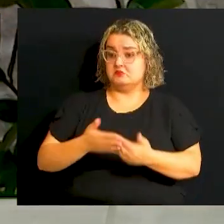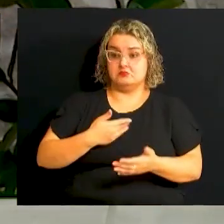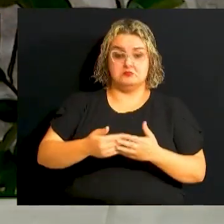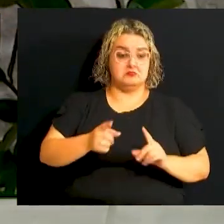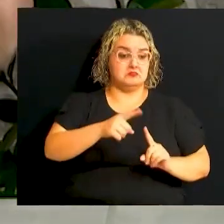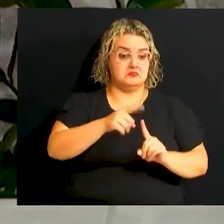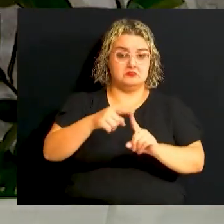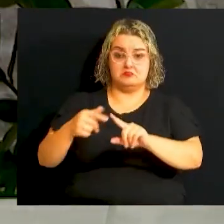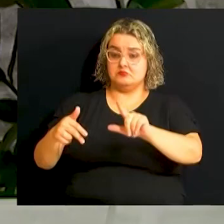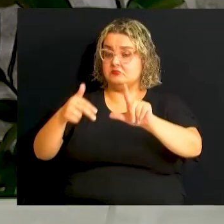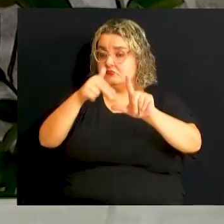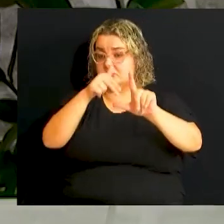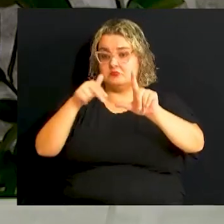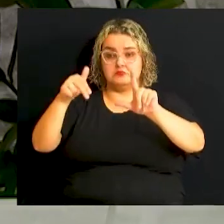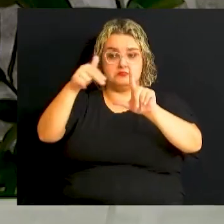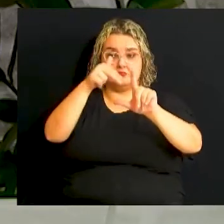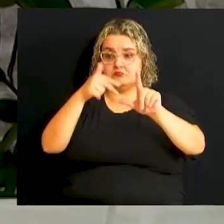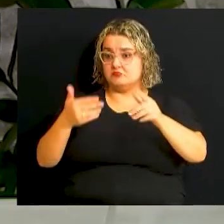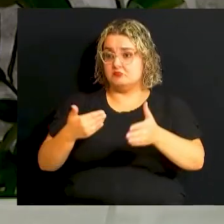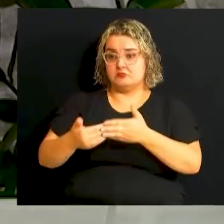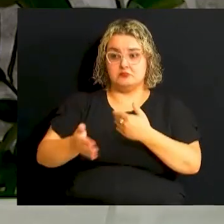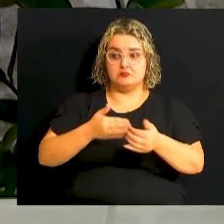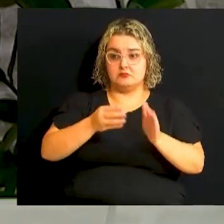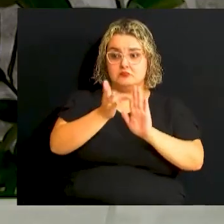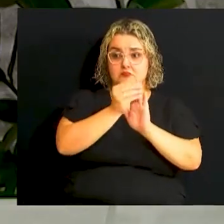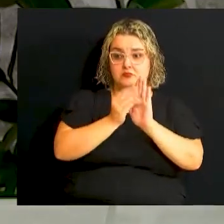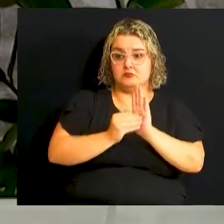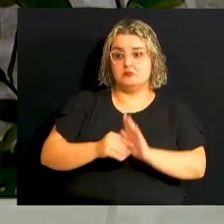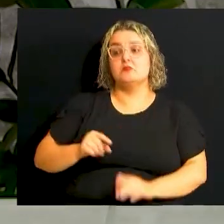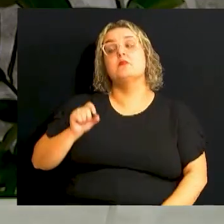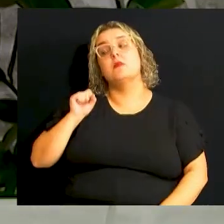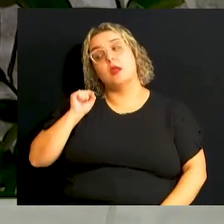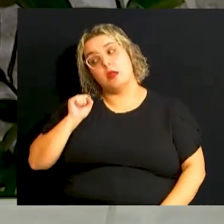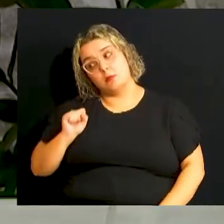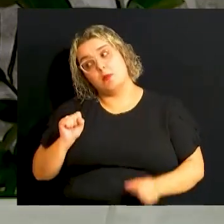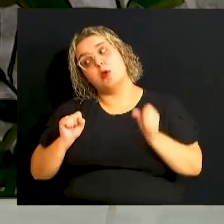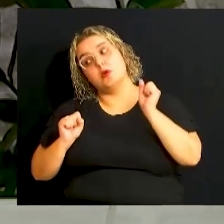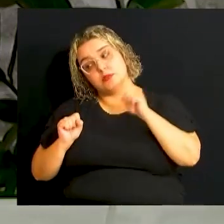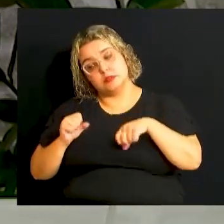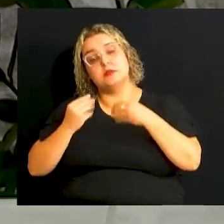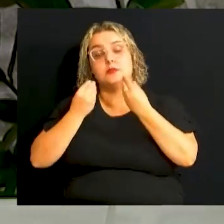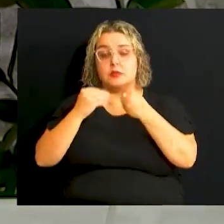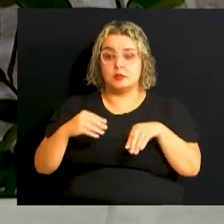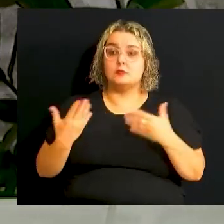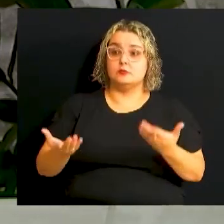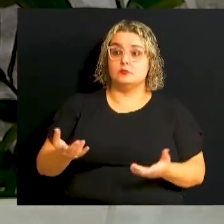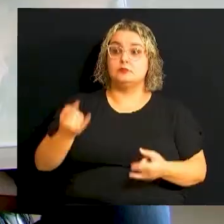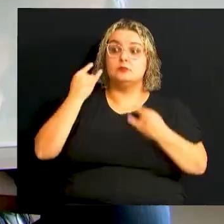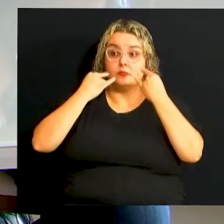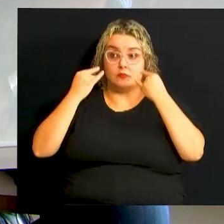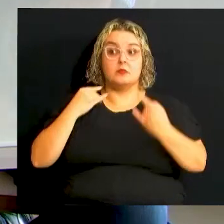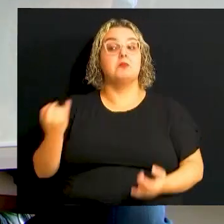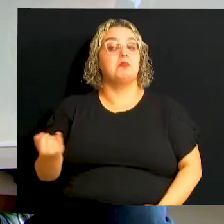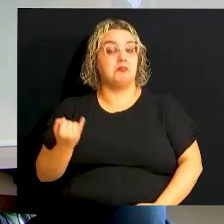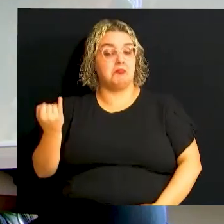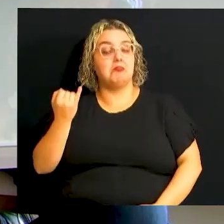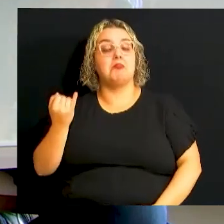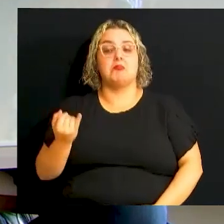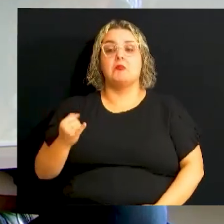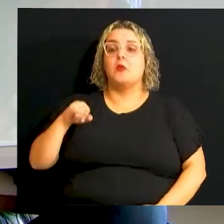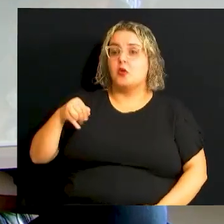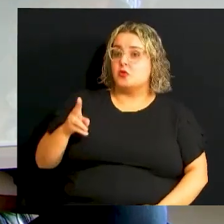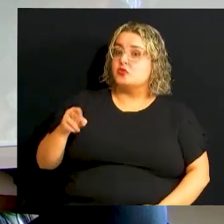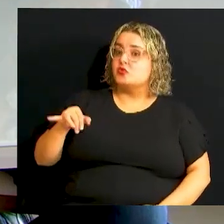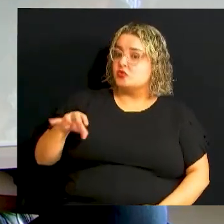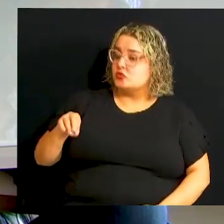acessar qualquer tipo de desenho, qualquer tipo de conteúdo, e isso pode ser prejudicial. Bom, muito interessante aí o